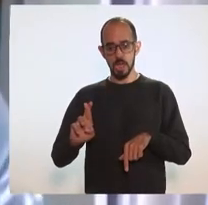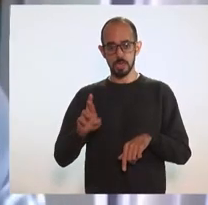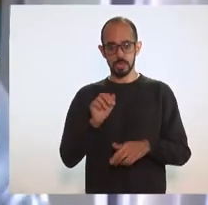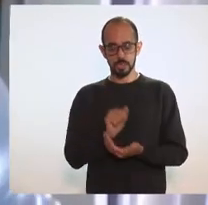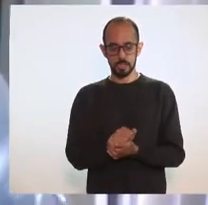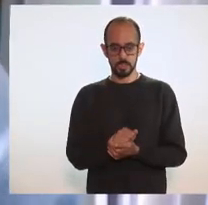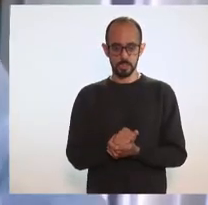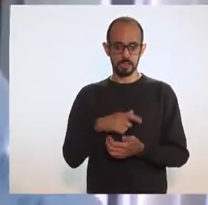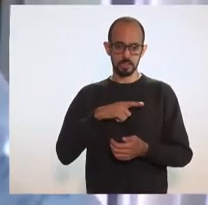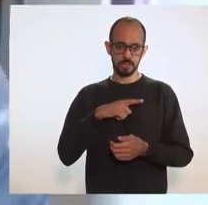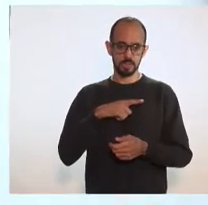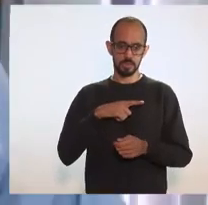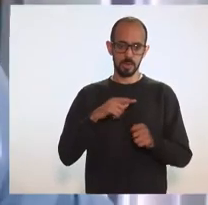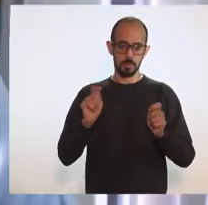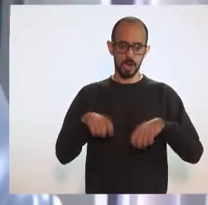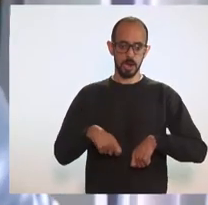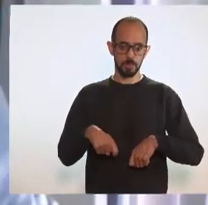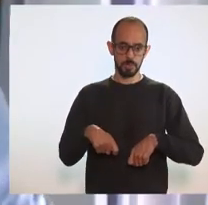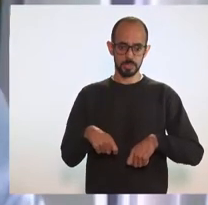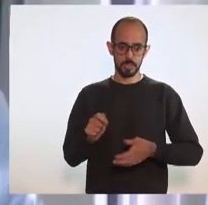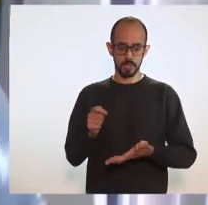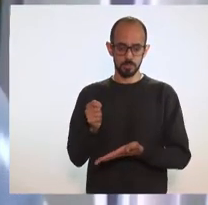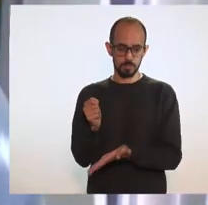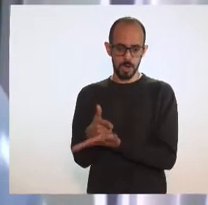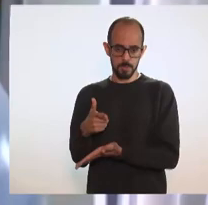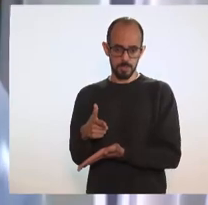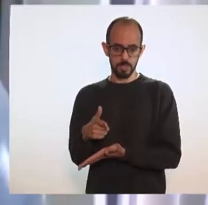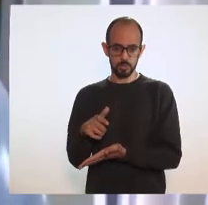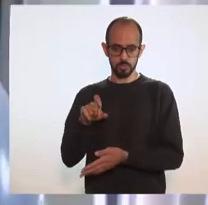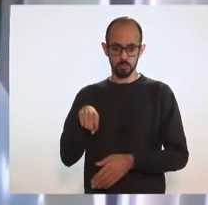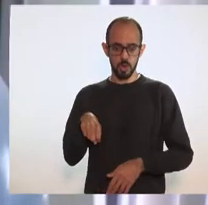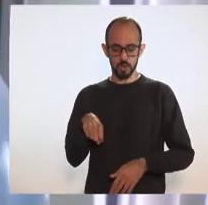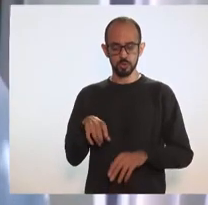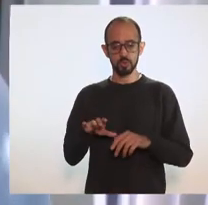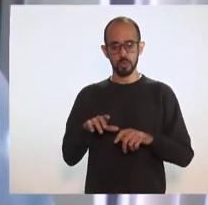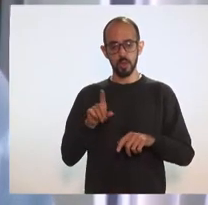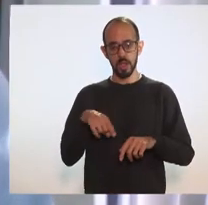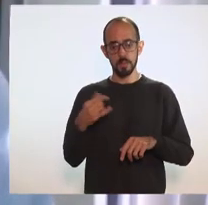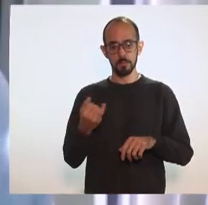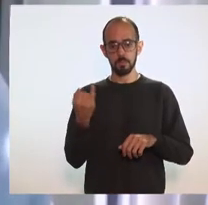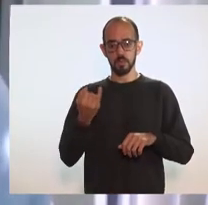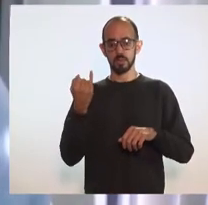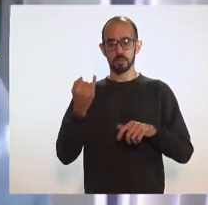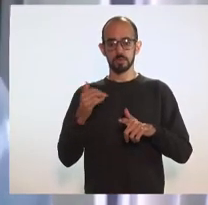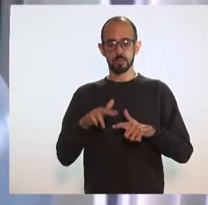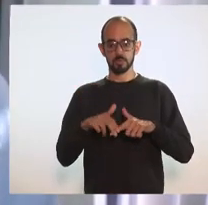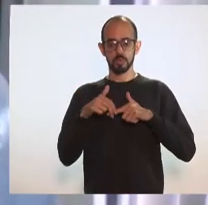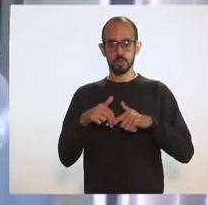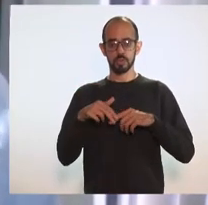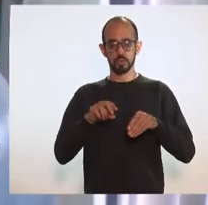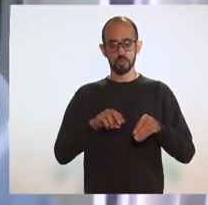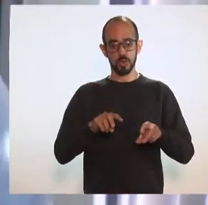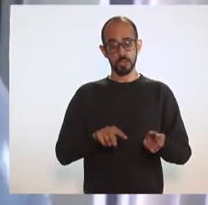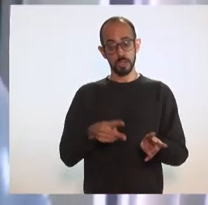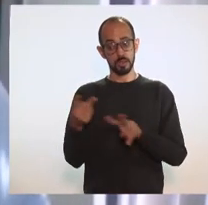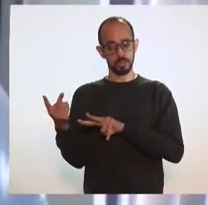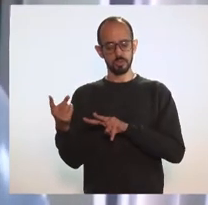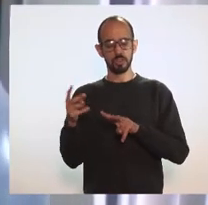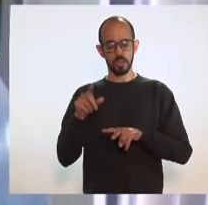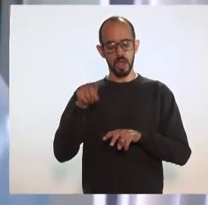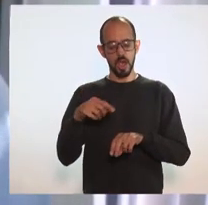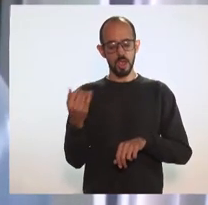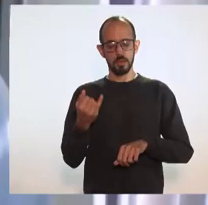tributária muito grande então de fato é uma matéria muito muito relevante e eu acho que os encaminhamentos tão indo está vindo uma boa direção